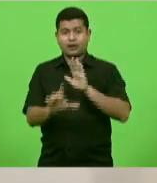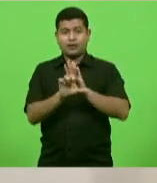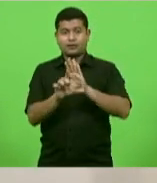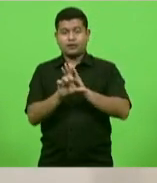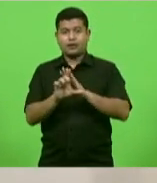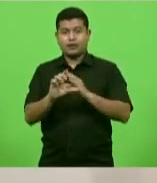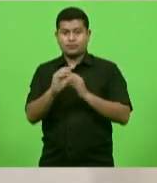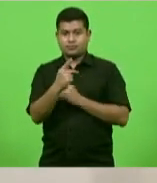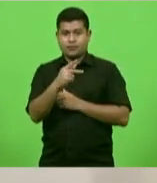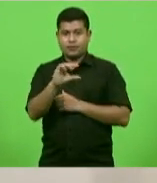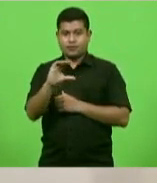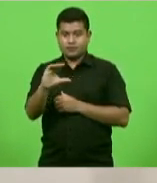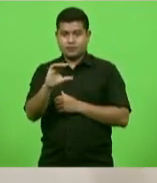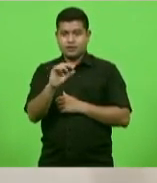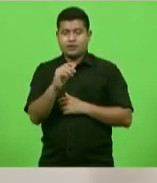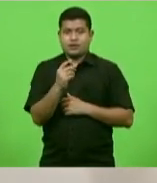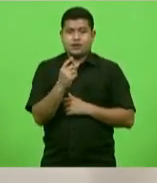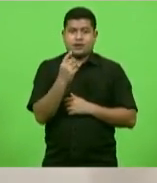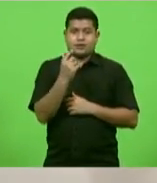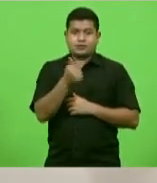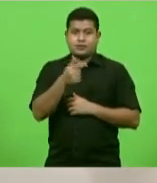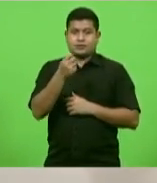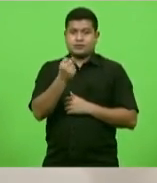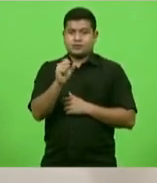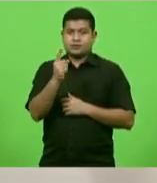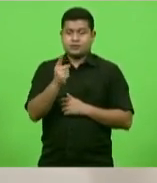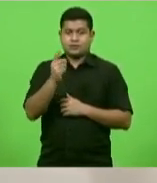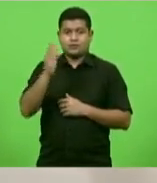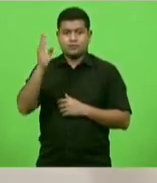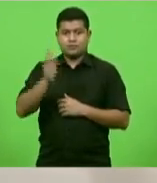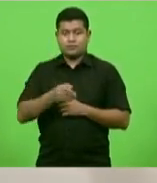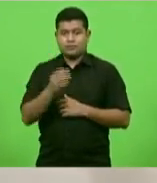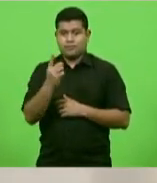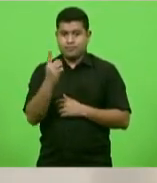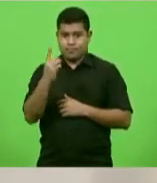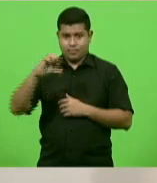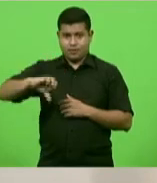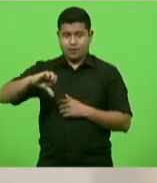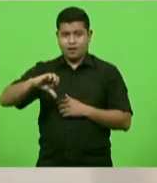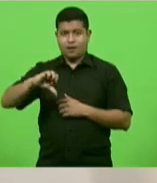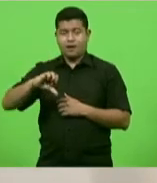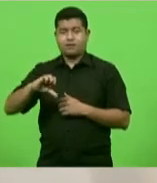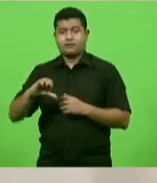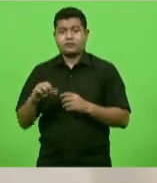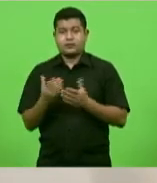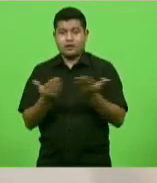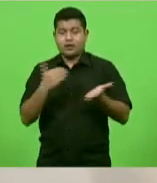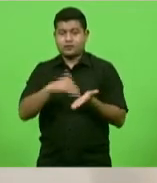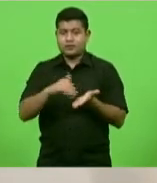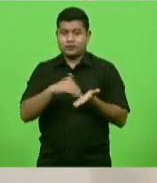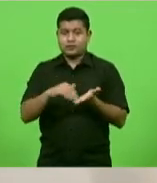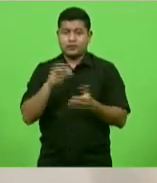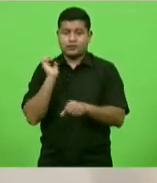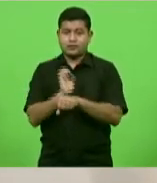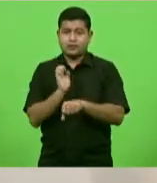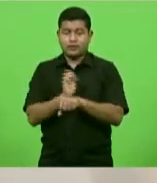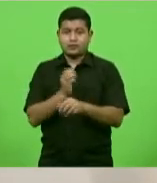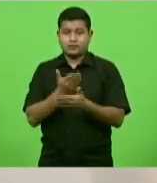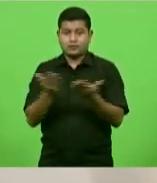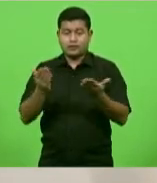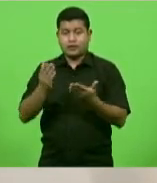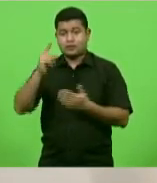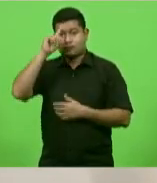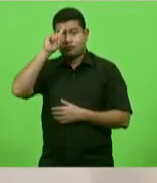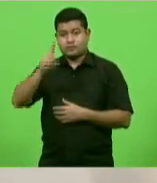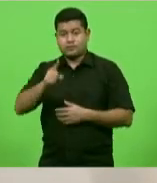741/2019, artigo 139, inciso 1º e parágrafo 1º, os secretários de Estado são ordenadores